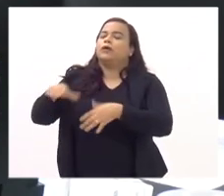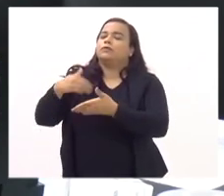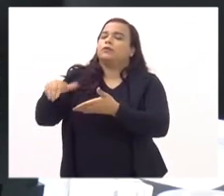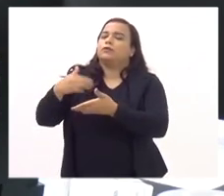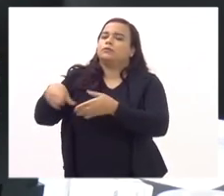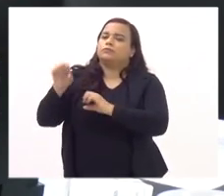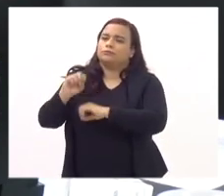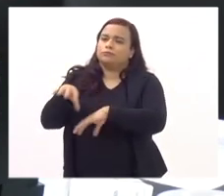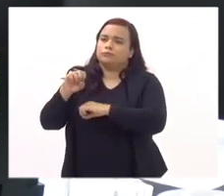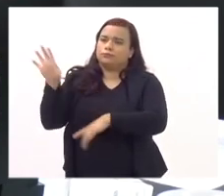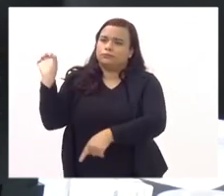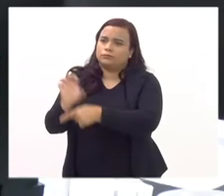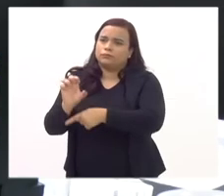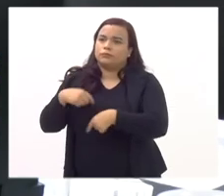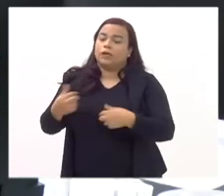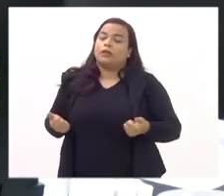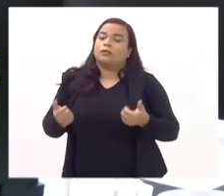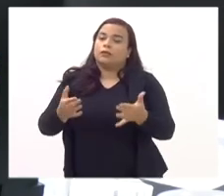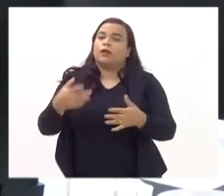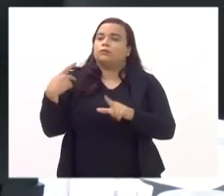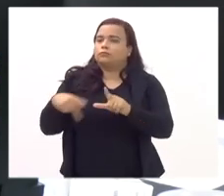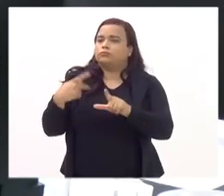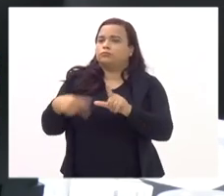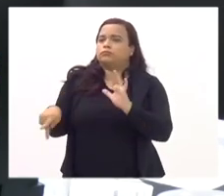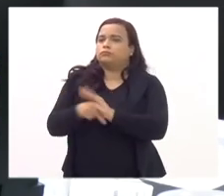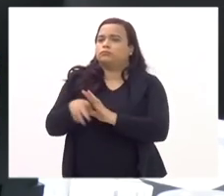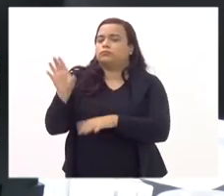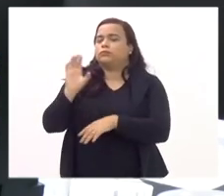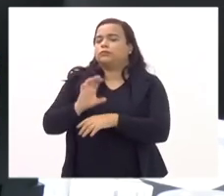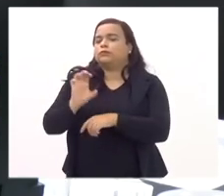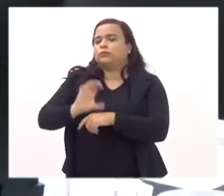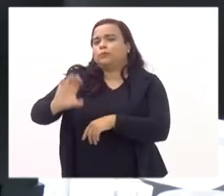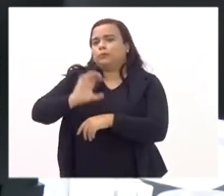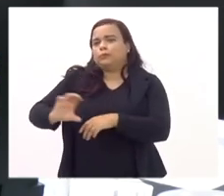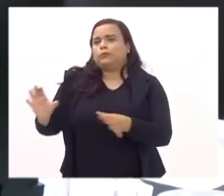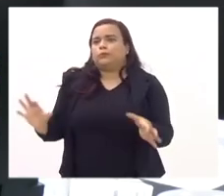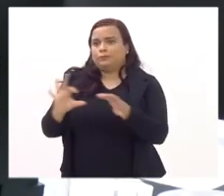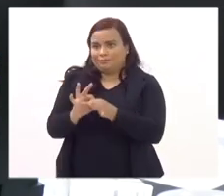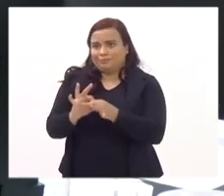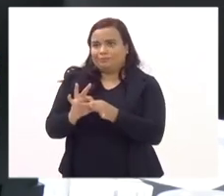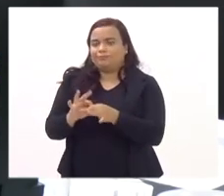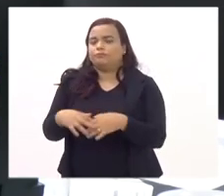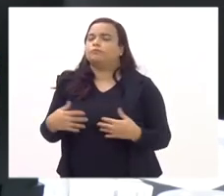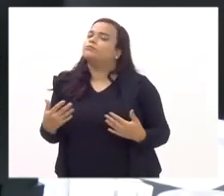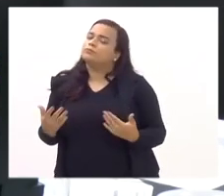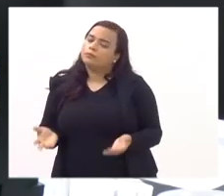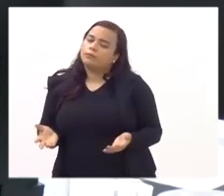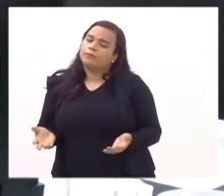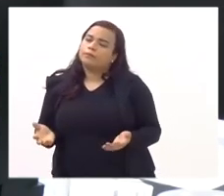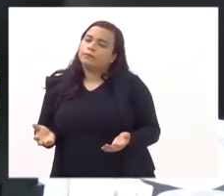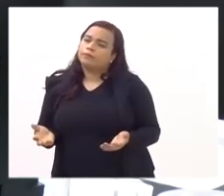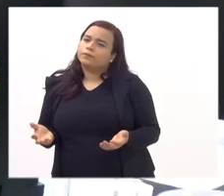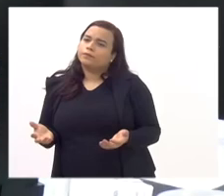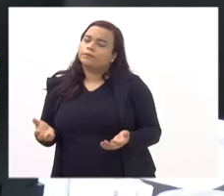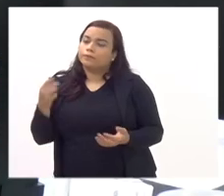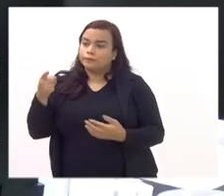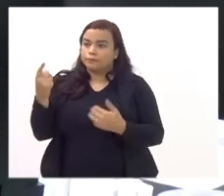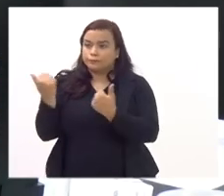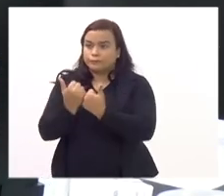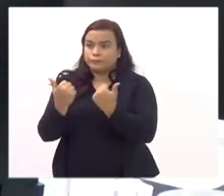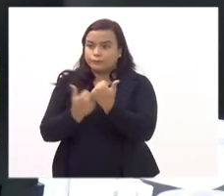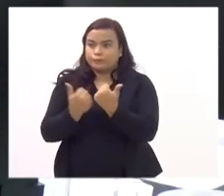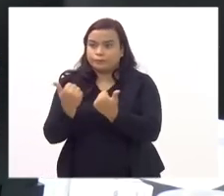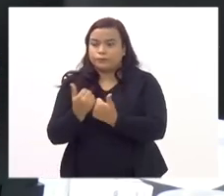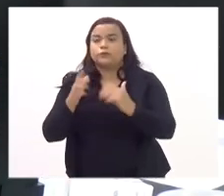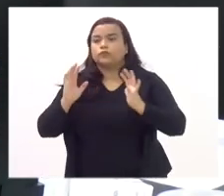garante o passe livre dos estudantes dos cursos integrados. Então, essa colaboração já